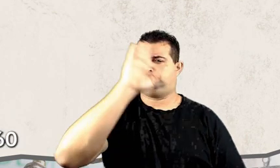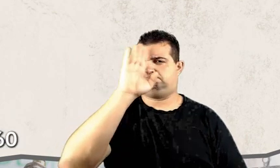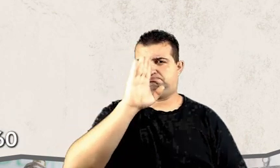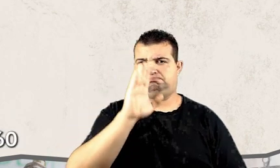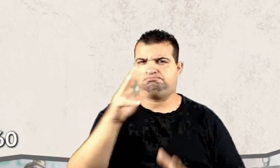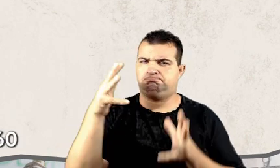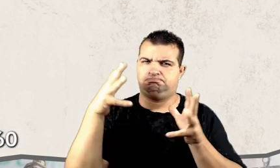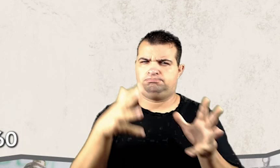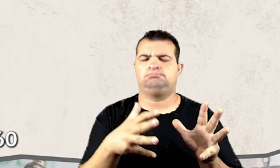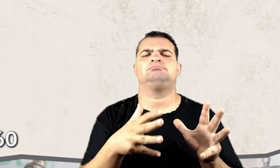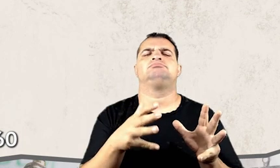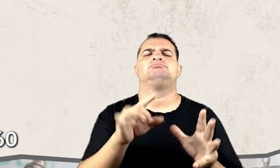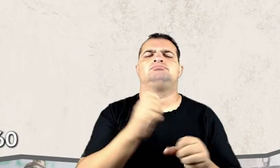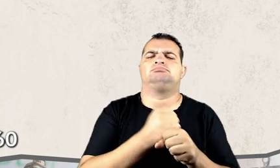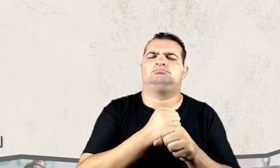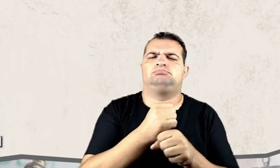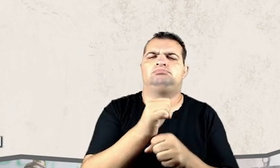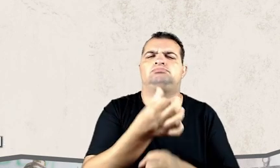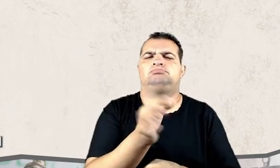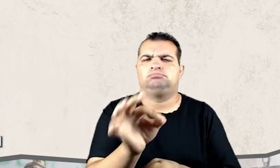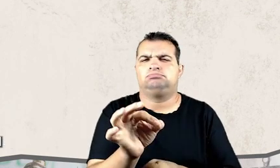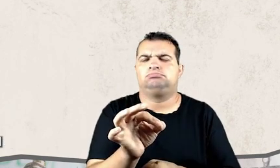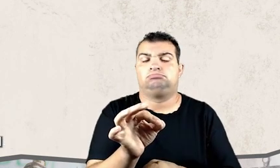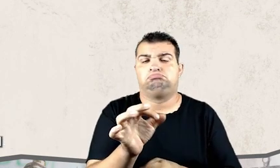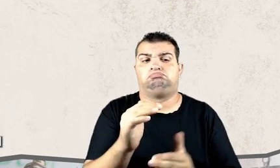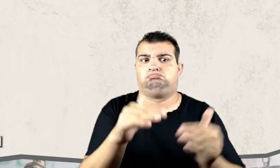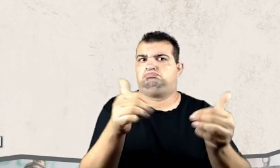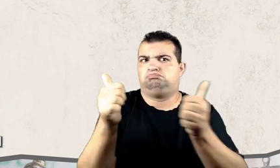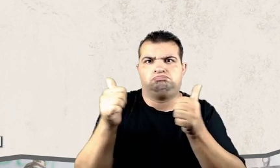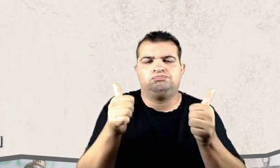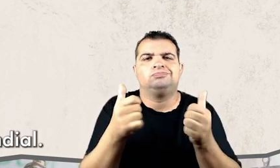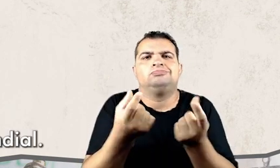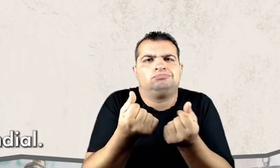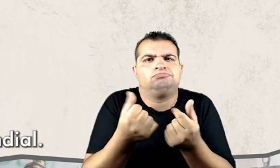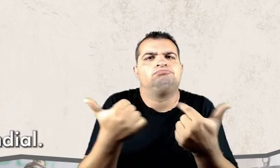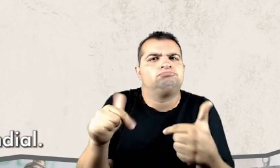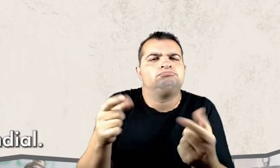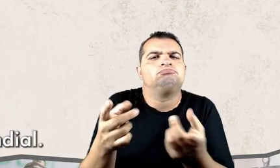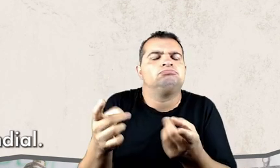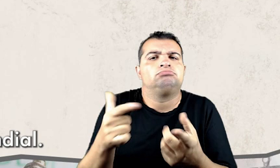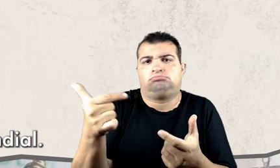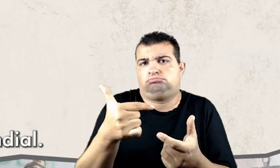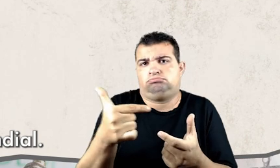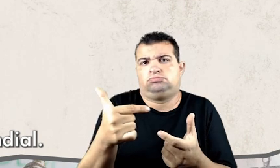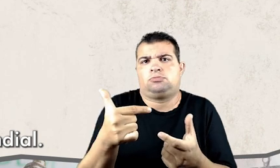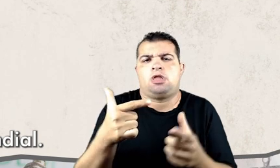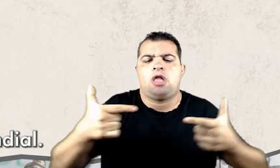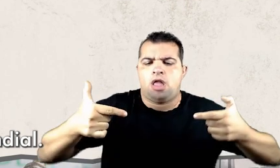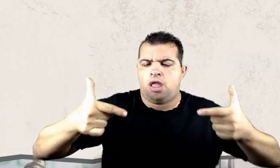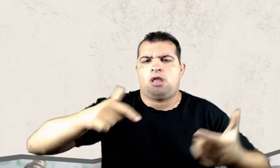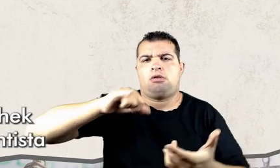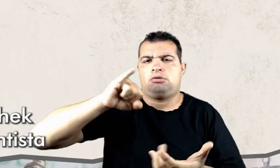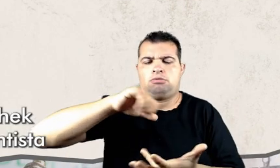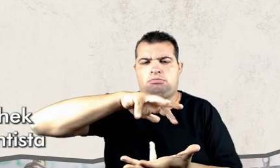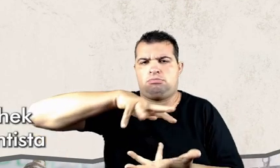O Brasil chega à década de 60 ainda em um ambiente de prosperidade econômica que se configura depois da Segunda Guerra